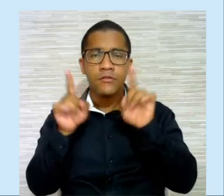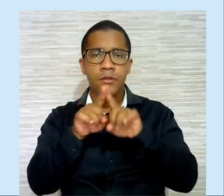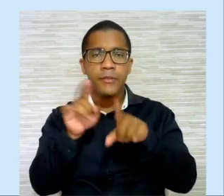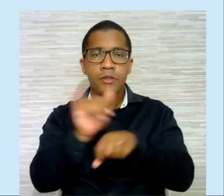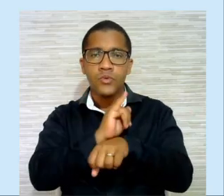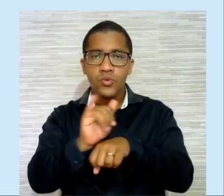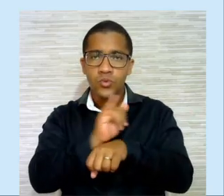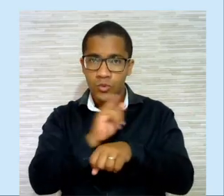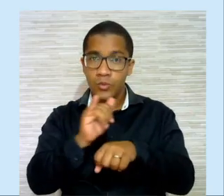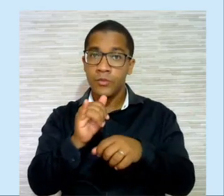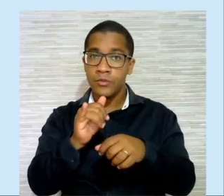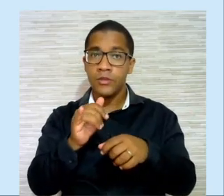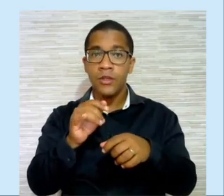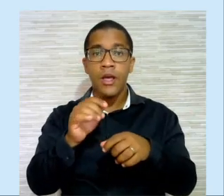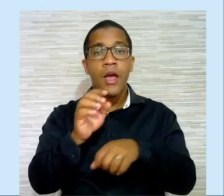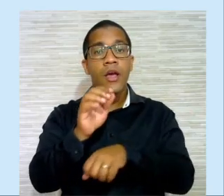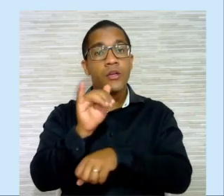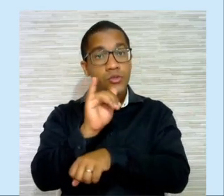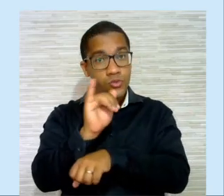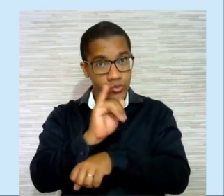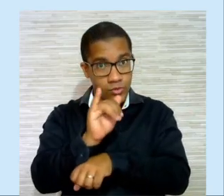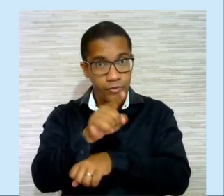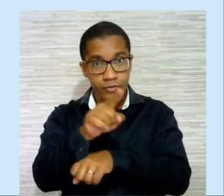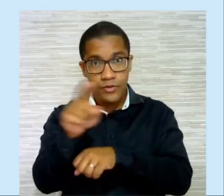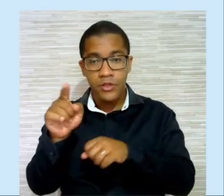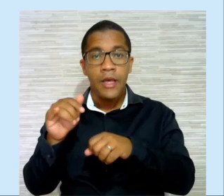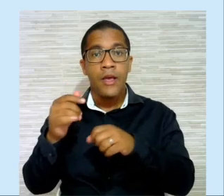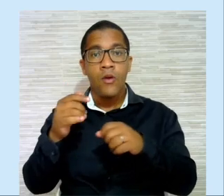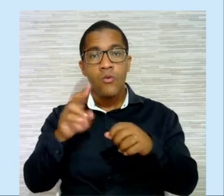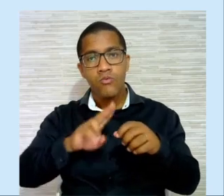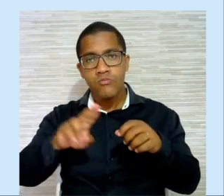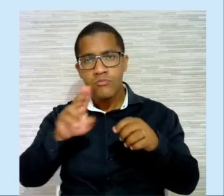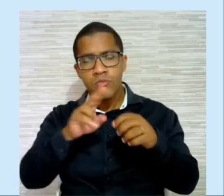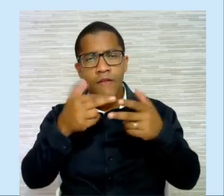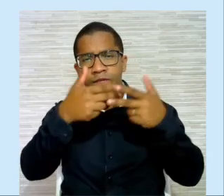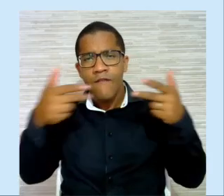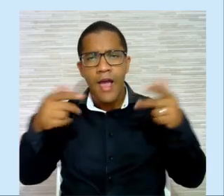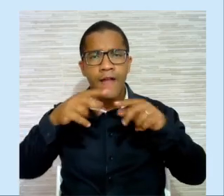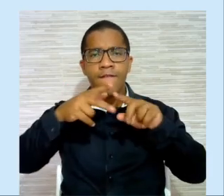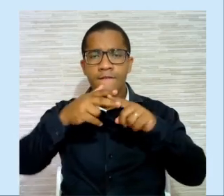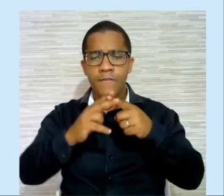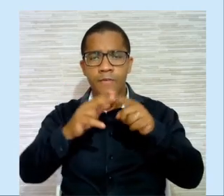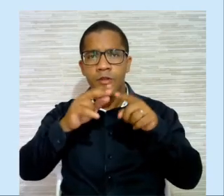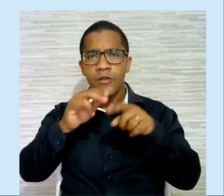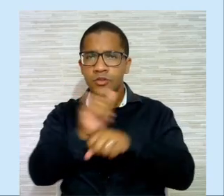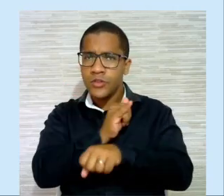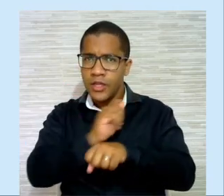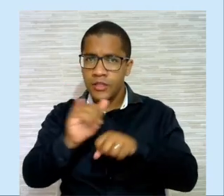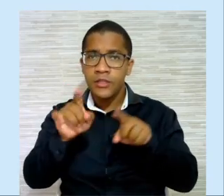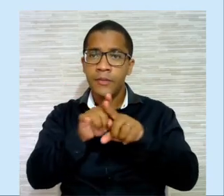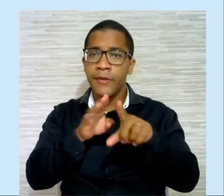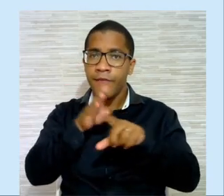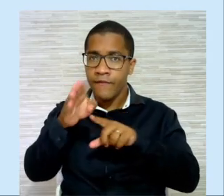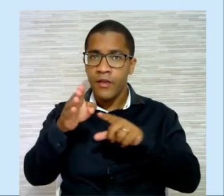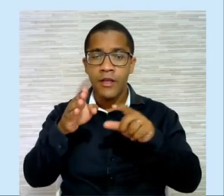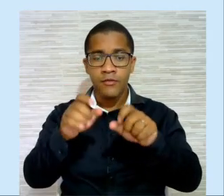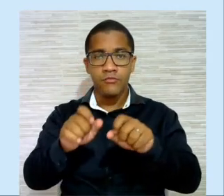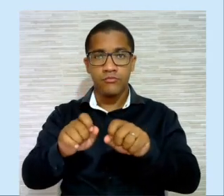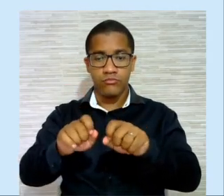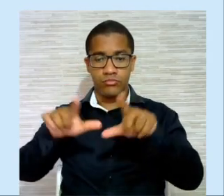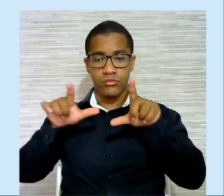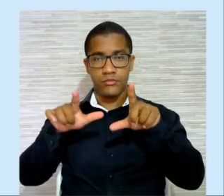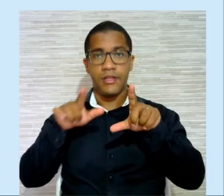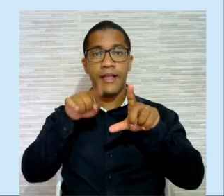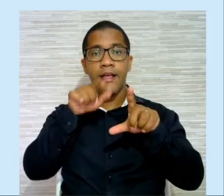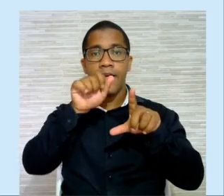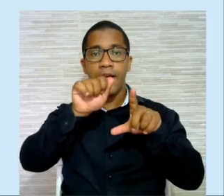YouTube, tá? A gente também tem aulas disponíveis na plataforma AVA, então é interessante que você vá até a plataforma e acesse, tá?